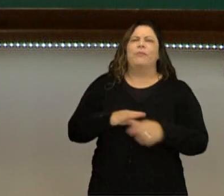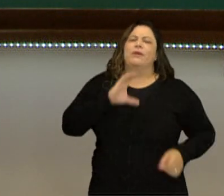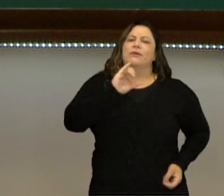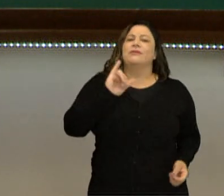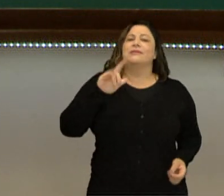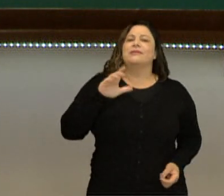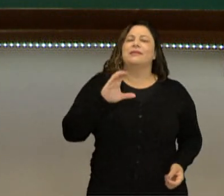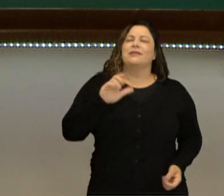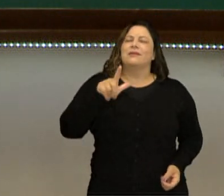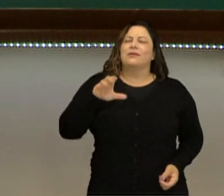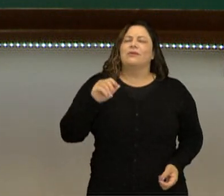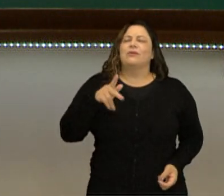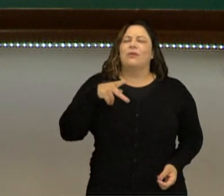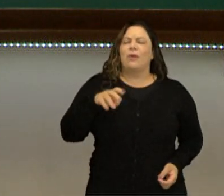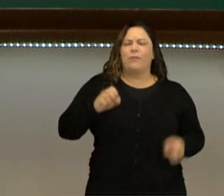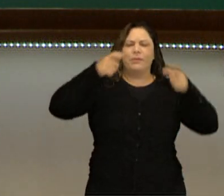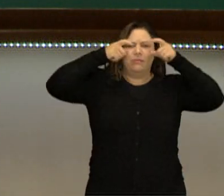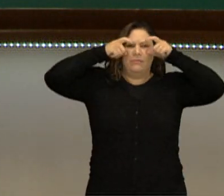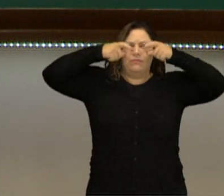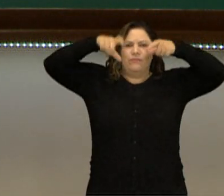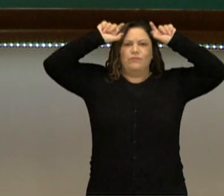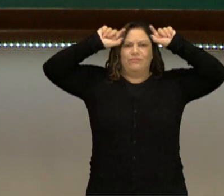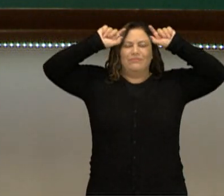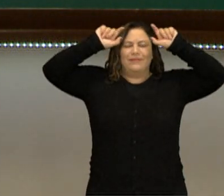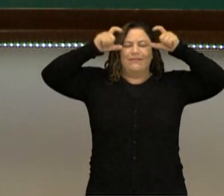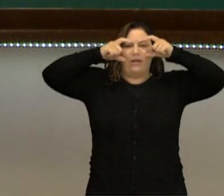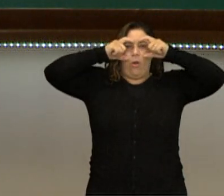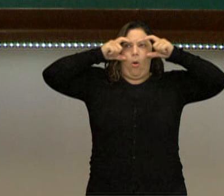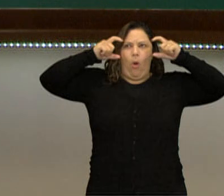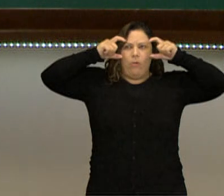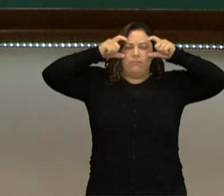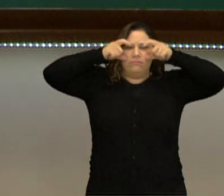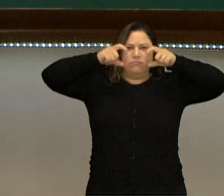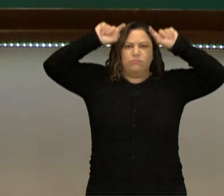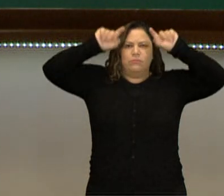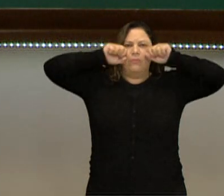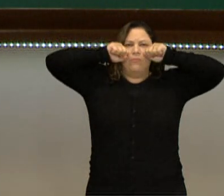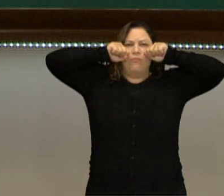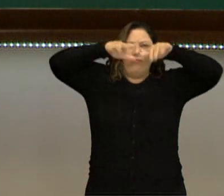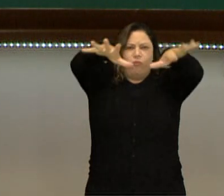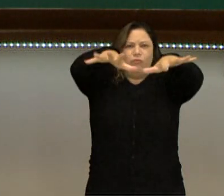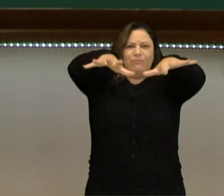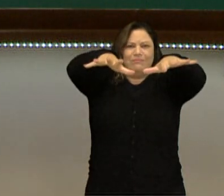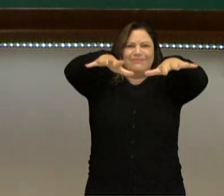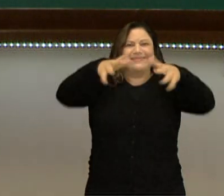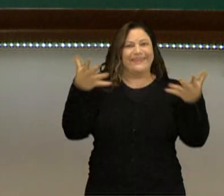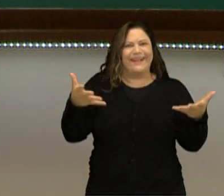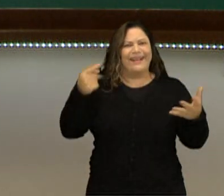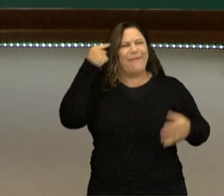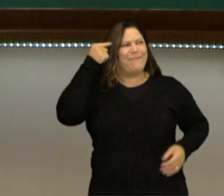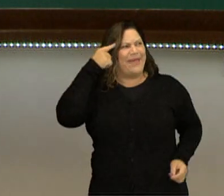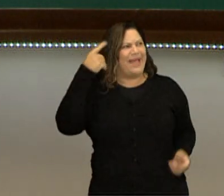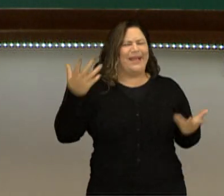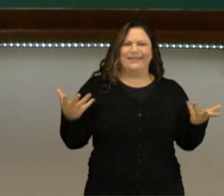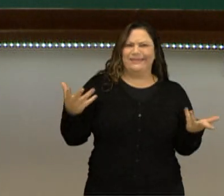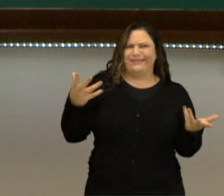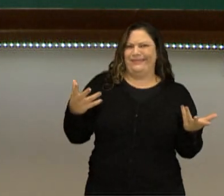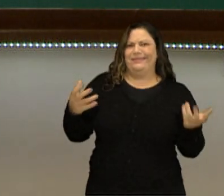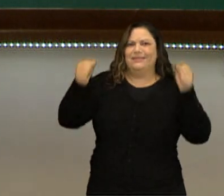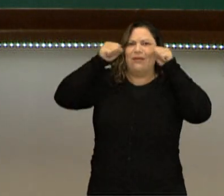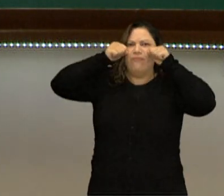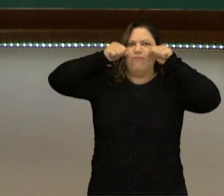ele levanta o óculos e ele emana uma radiação. Imagine você emitindo luz pelos olhos.